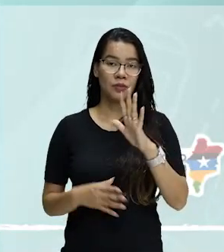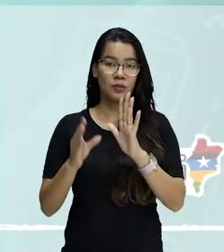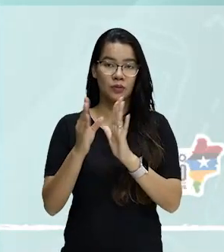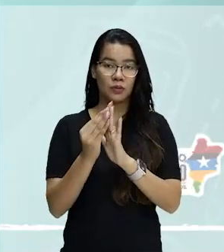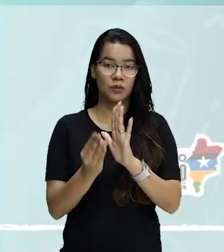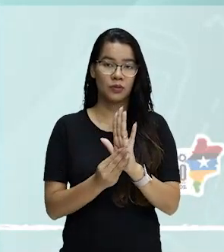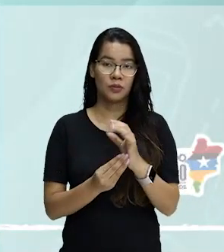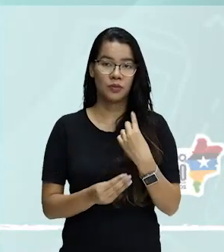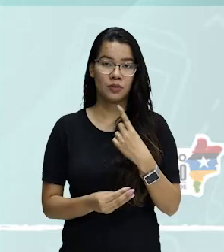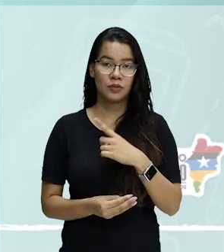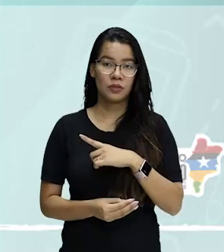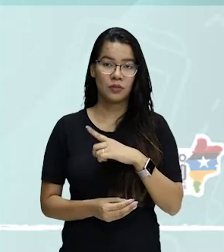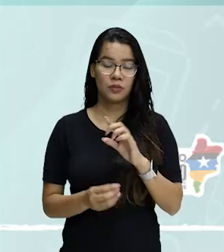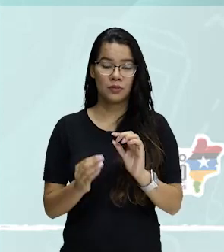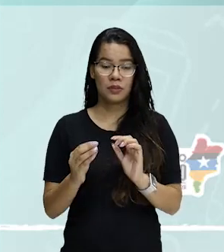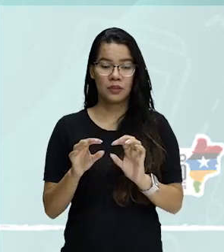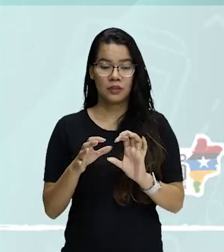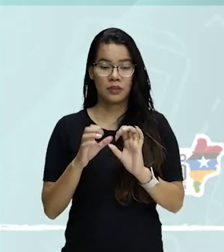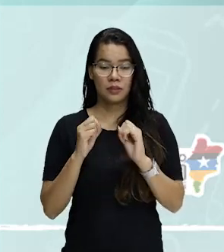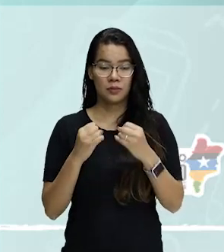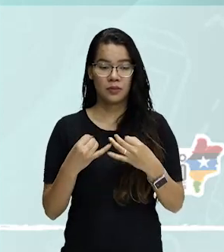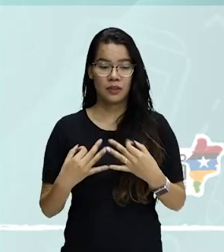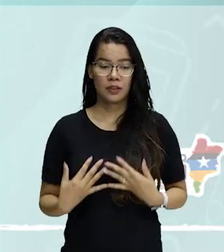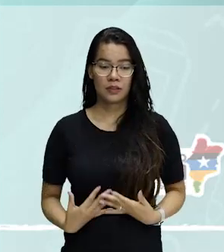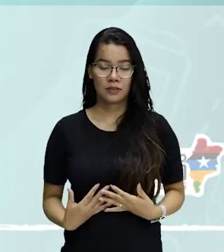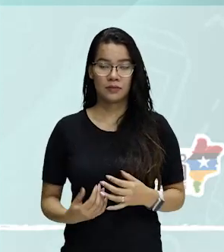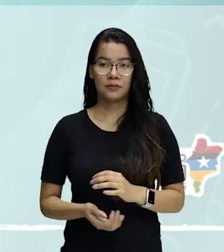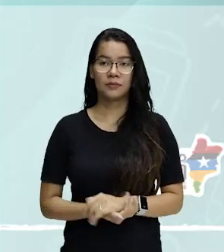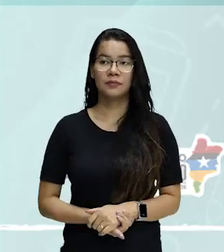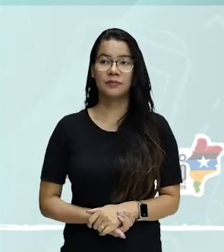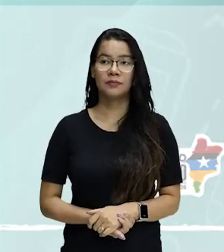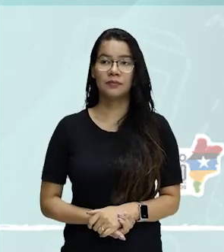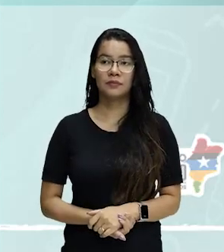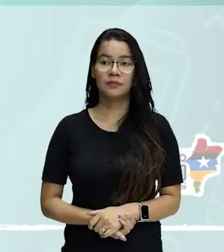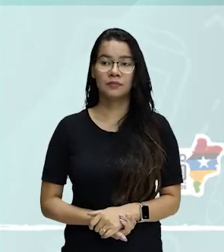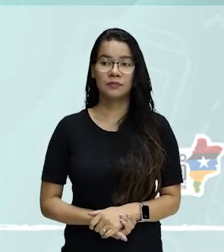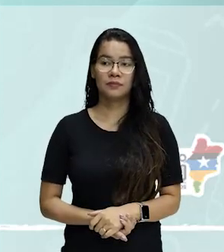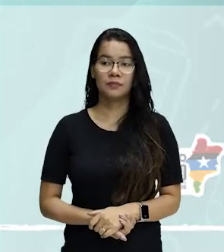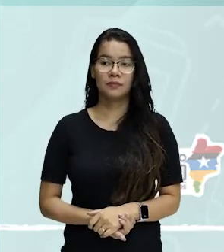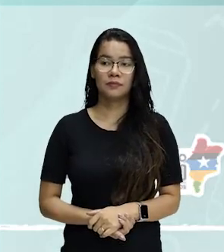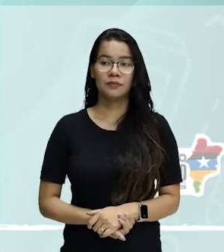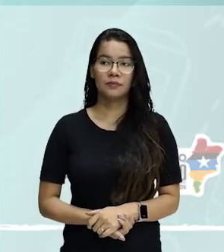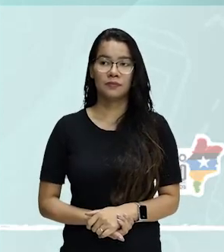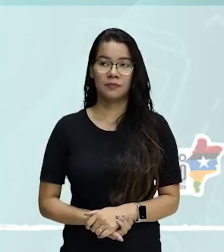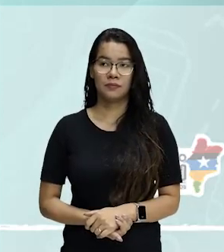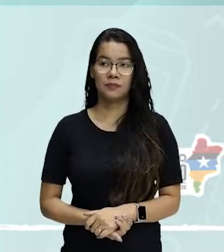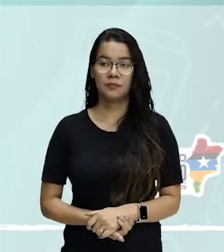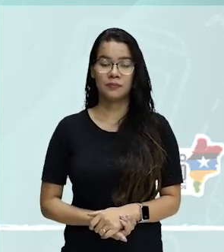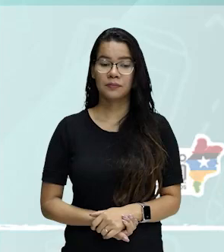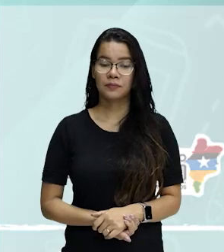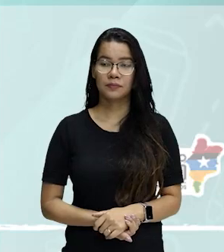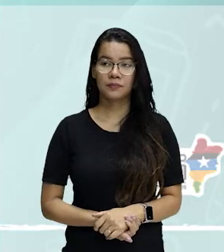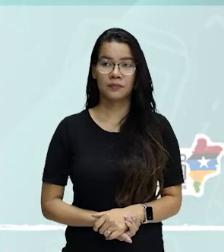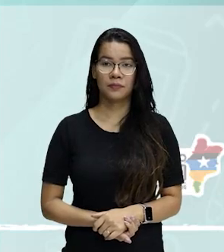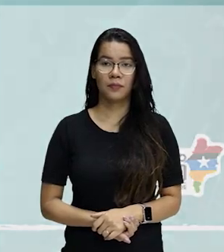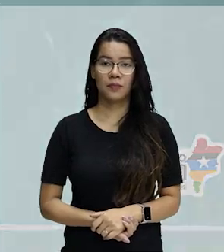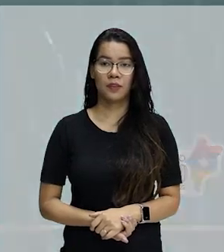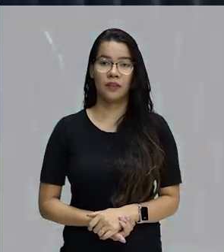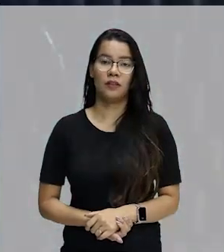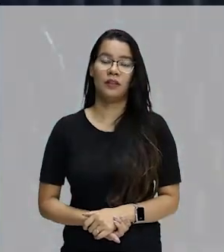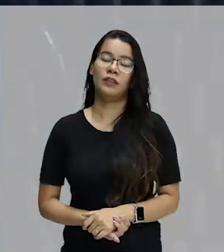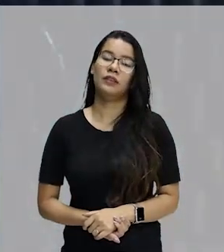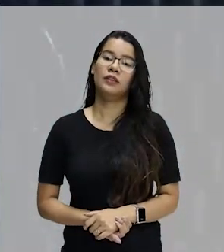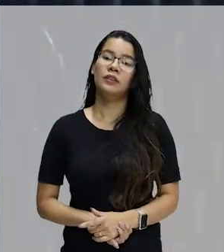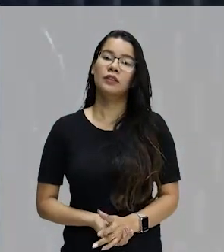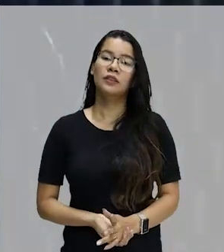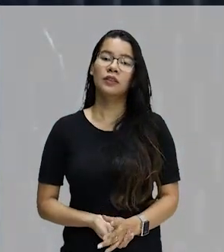nós temos uma explicação. Interrogative pronouns are words used to ask questions. Então, os pronomes